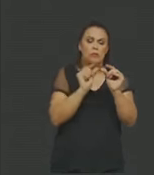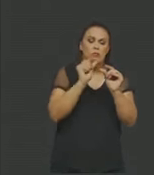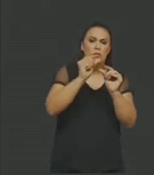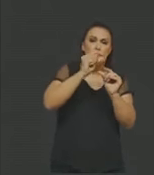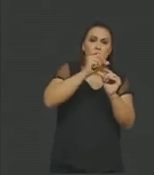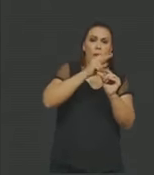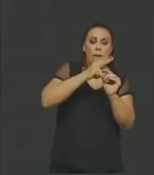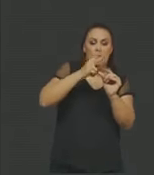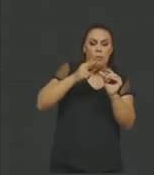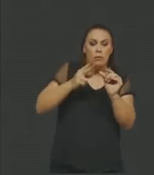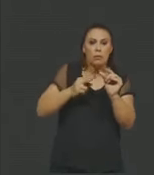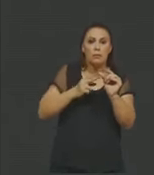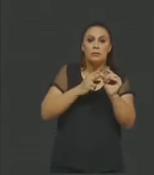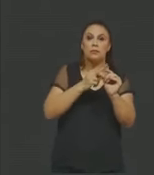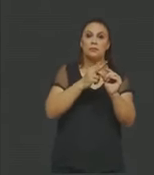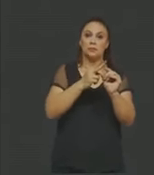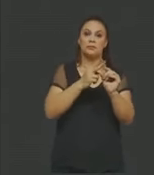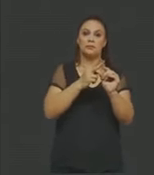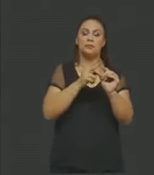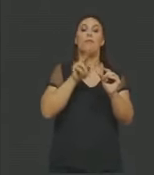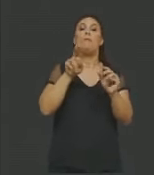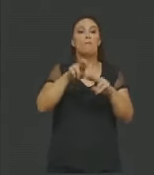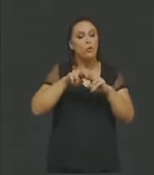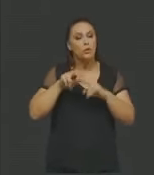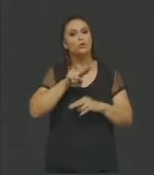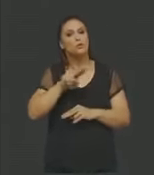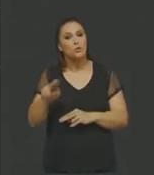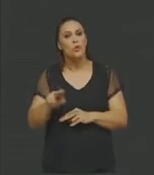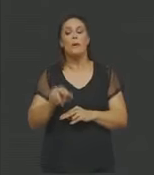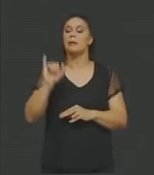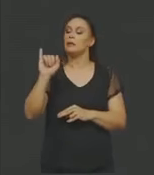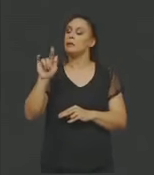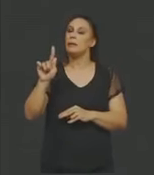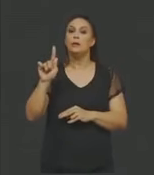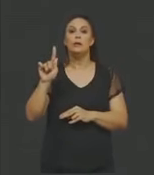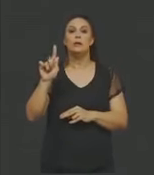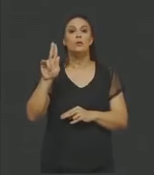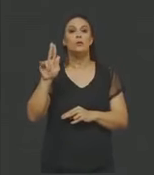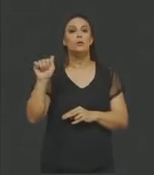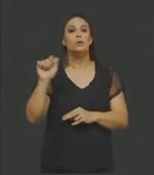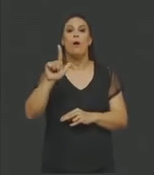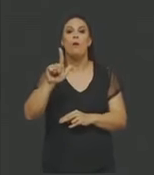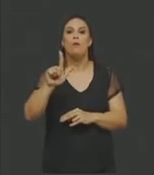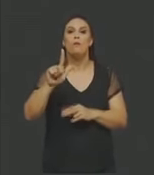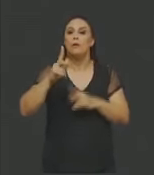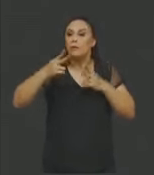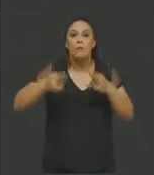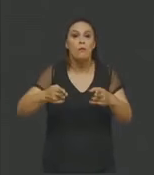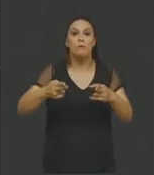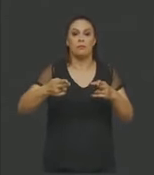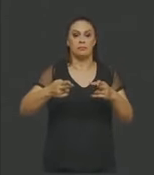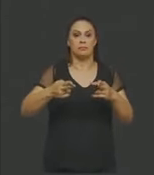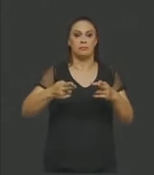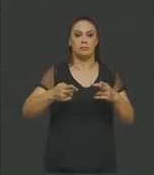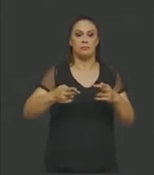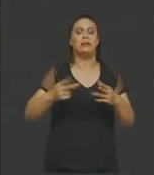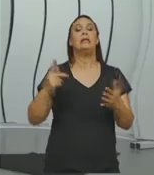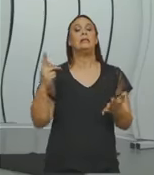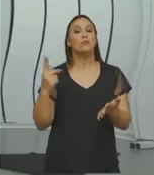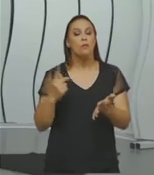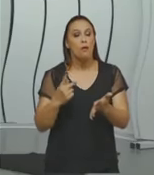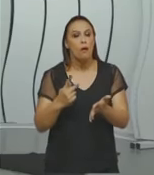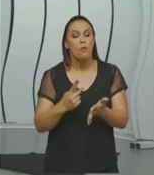igual. Ela vai acontecer somente nesses tipos de ovos. Isso ocorre em poríferos,